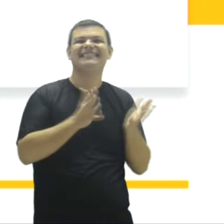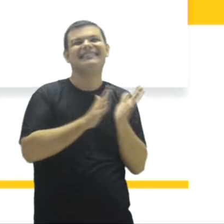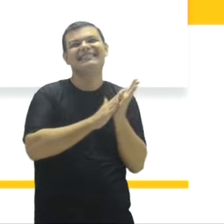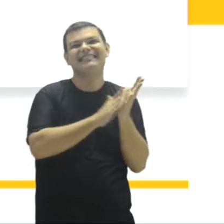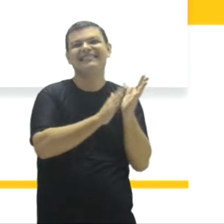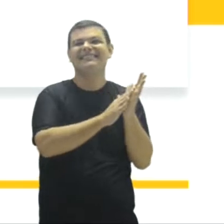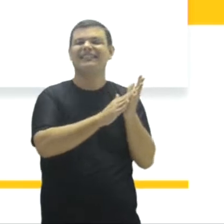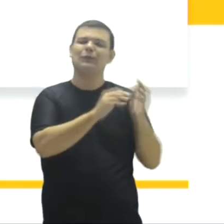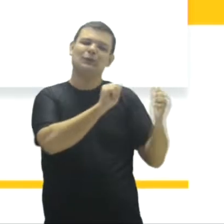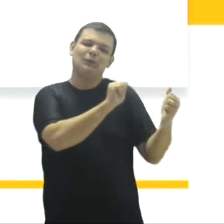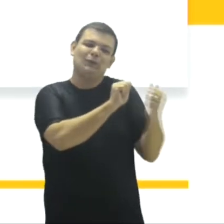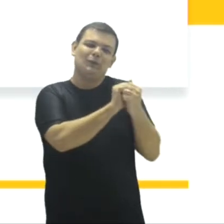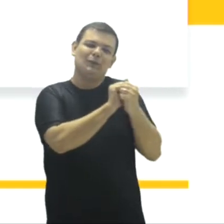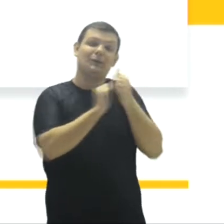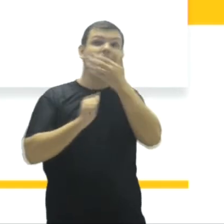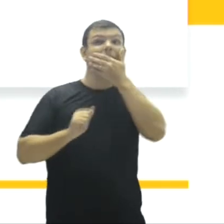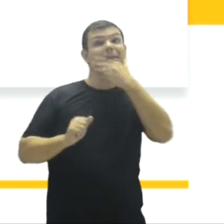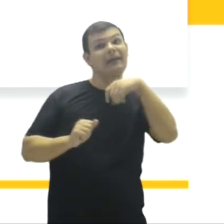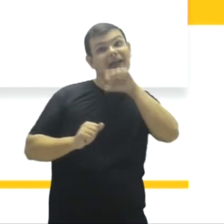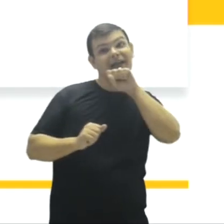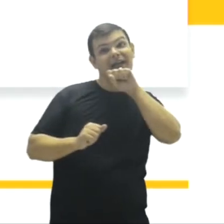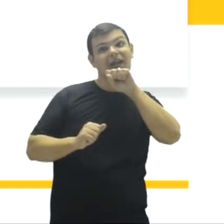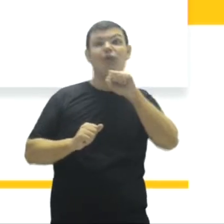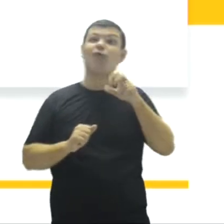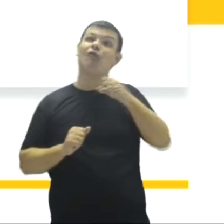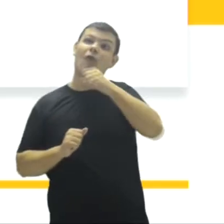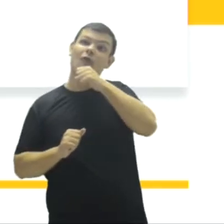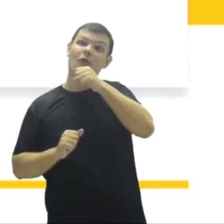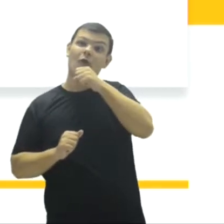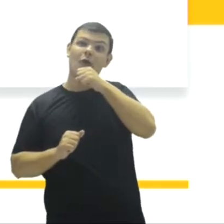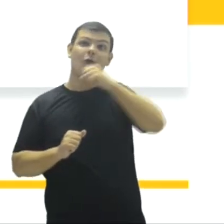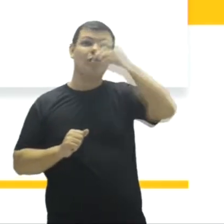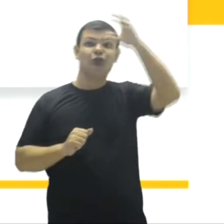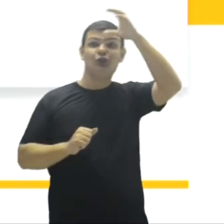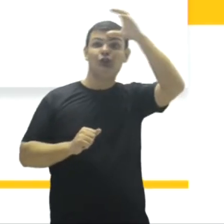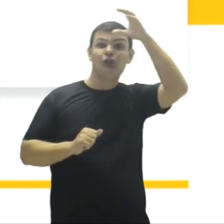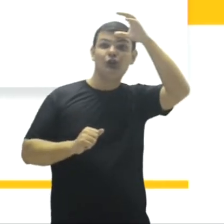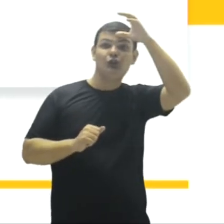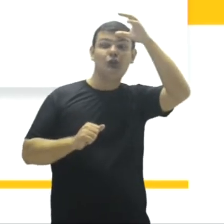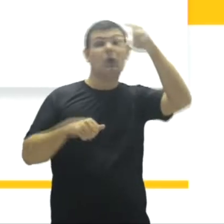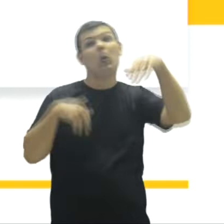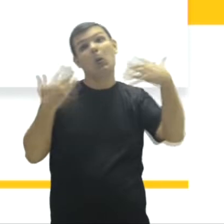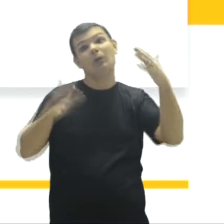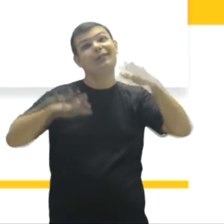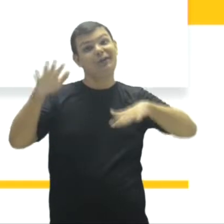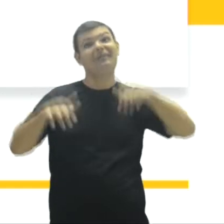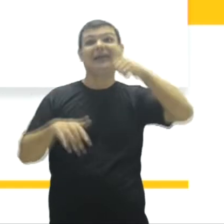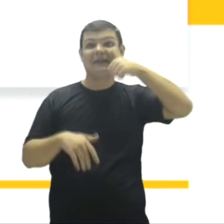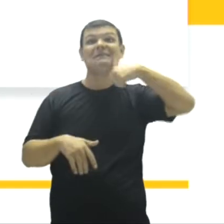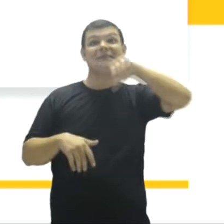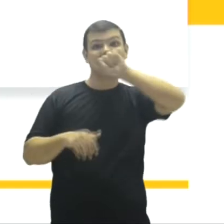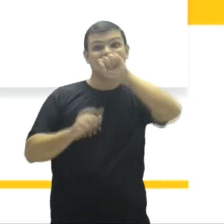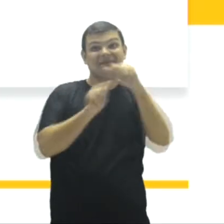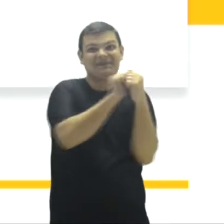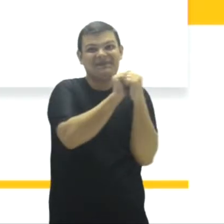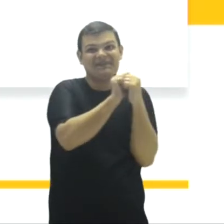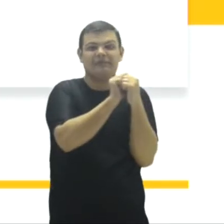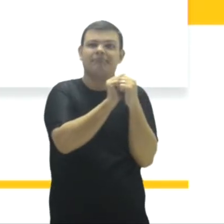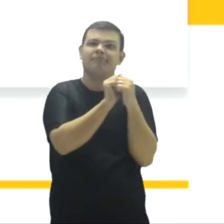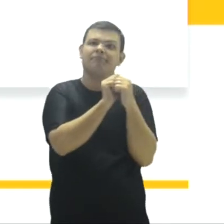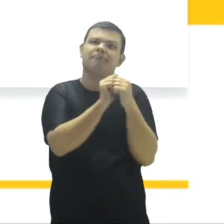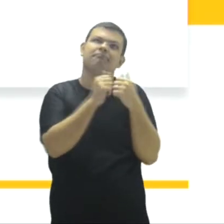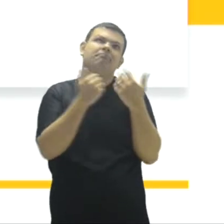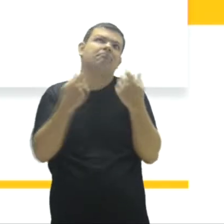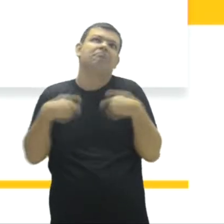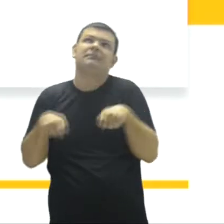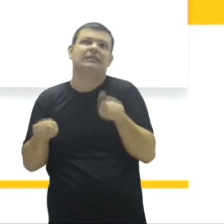que está do seu lado. Seja o papai, seja o vovô, seja o titio, seja a própria mamãe. Não é verdade? Não precisa de um presente